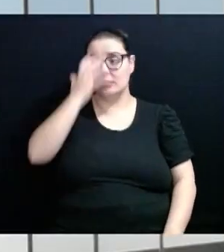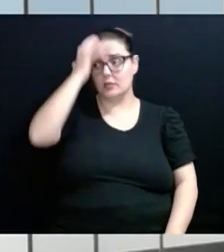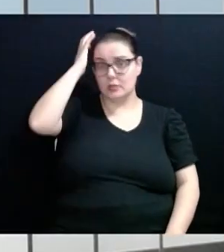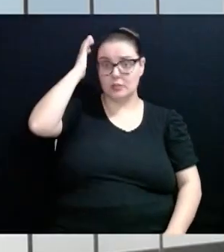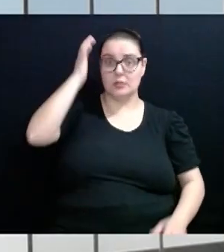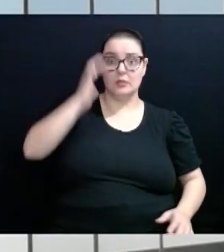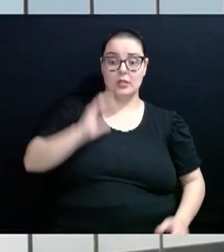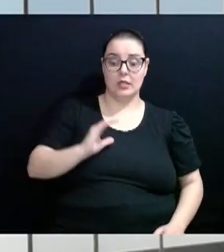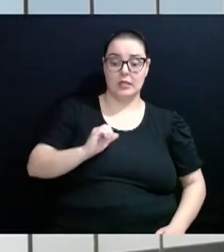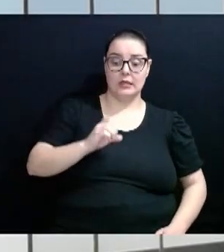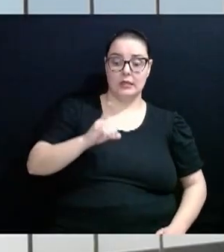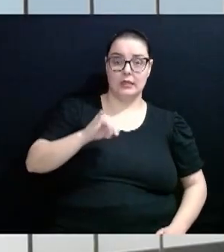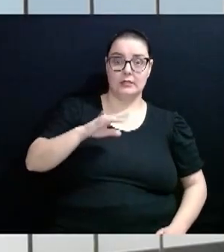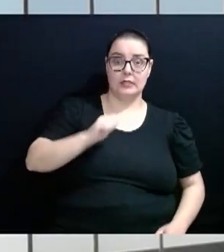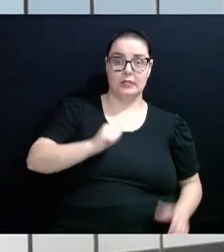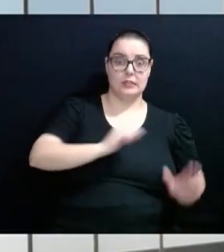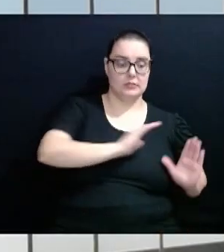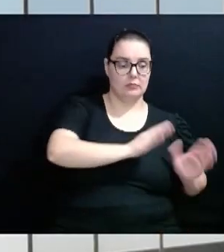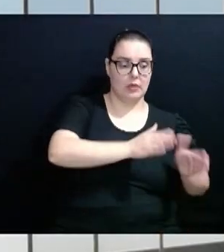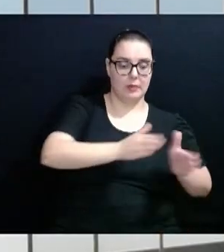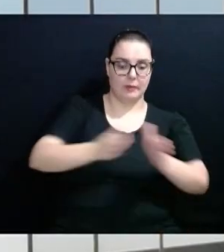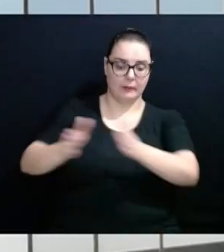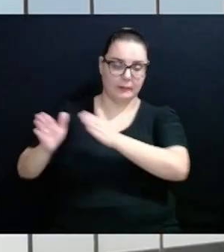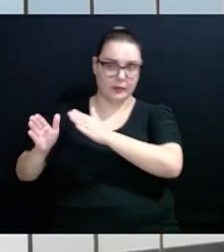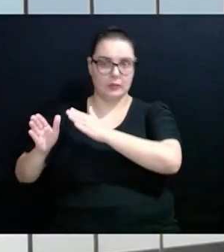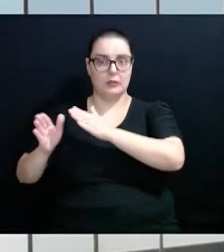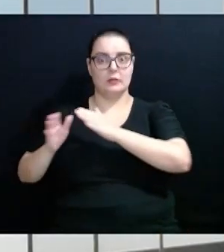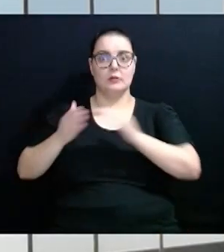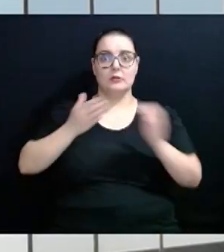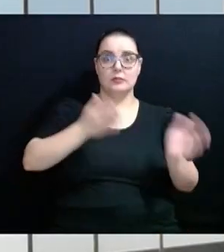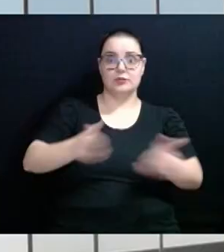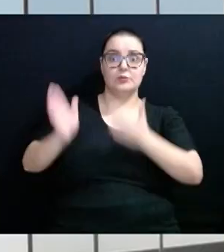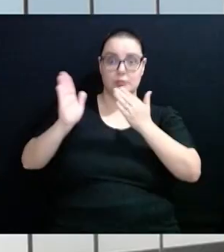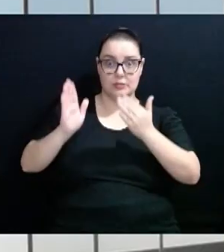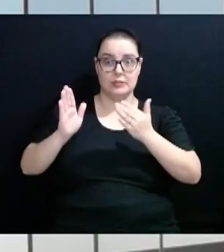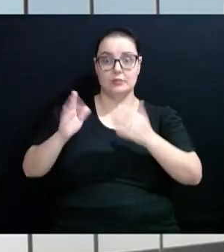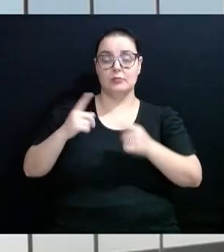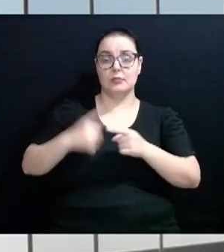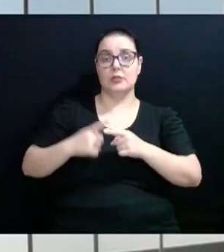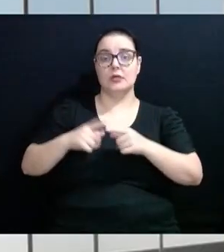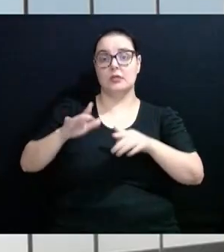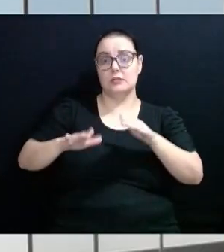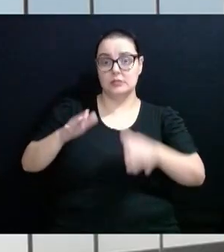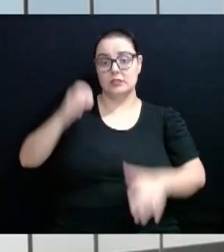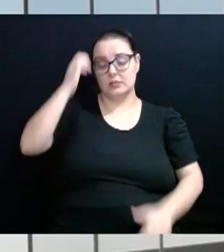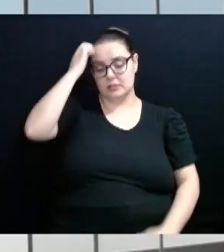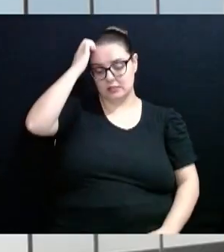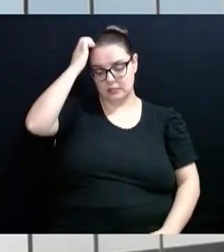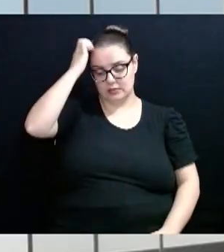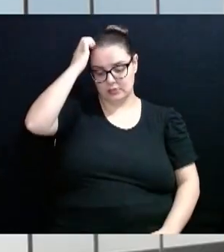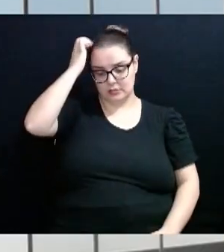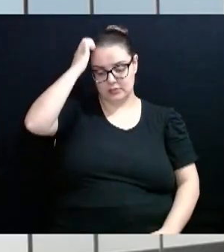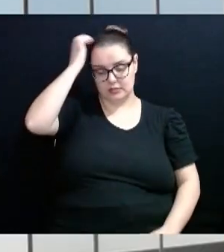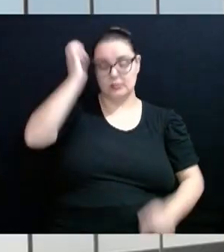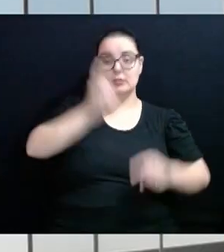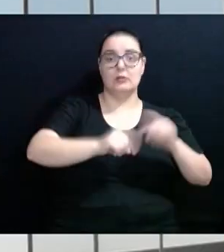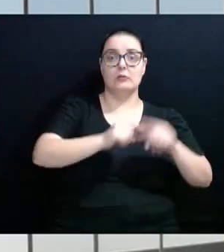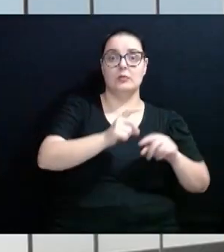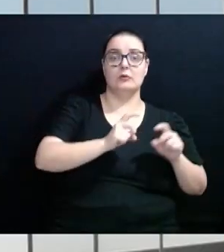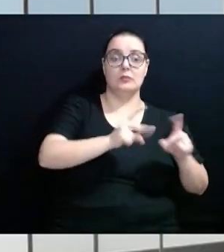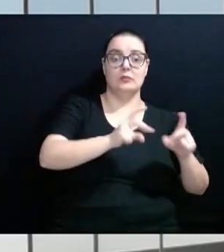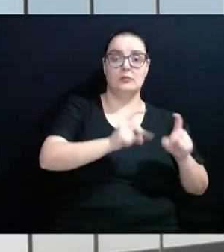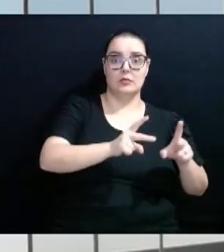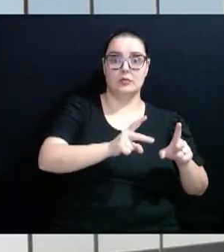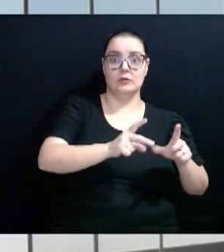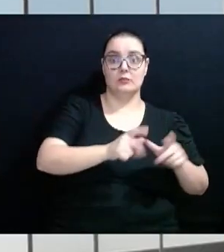valor, cadeias de produção, né? Então, muitas vezes, né, o produto é exportado por uma grande empresa. E então a